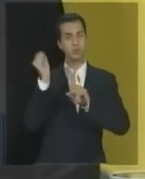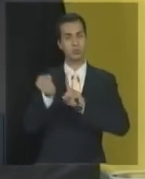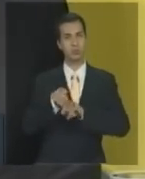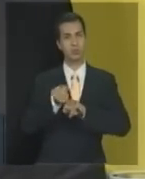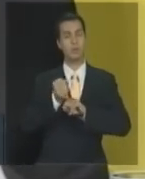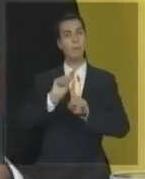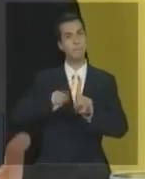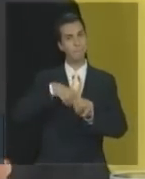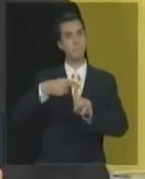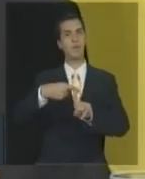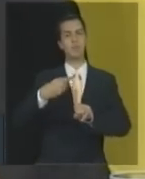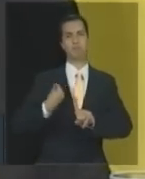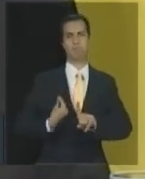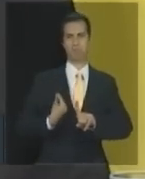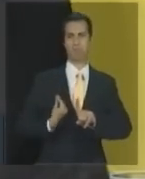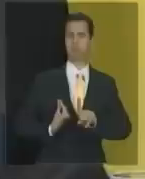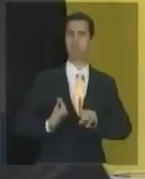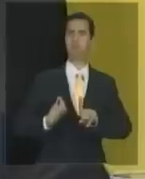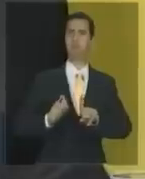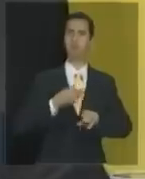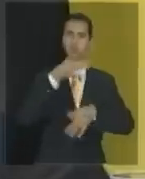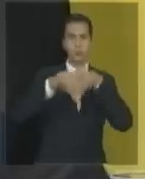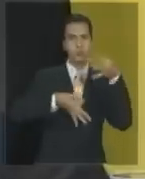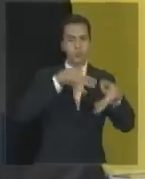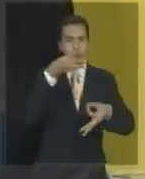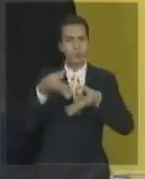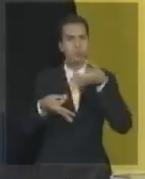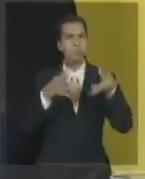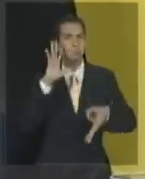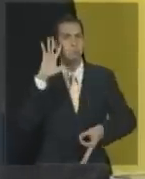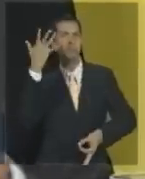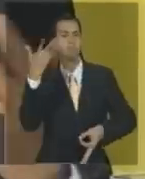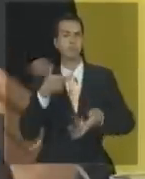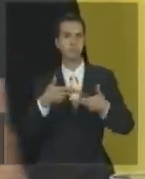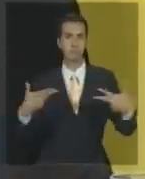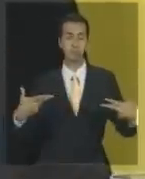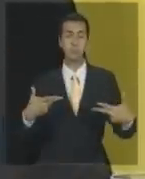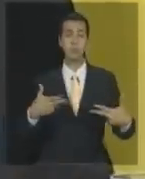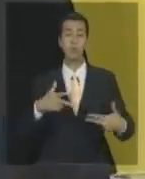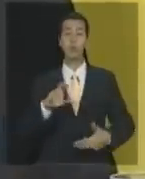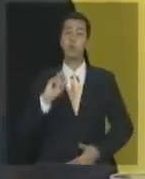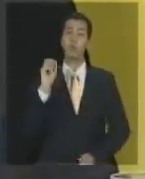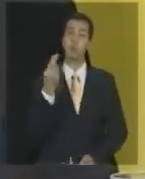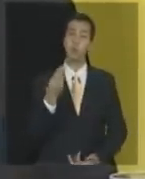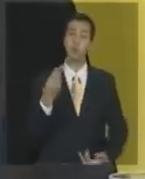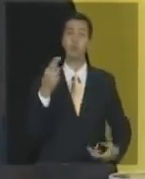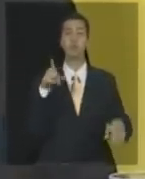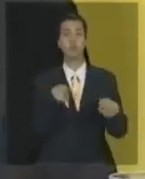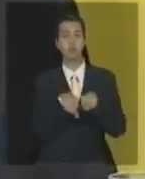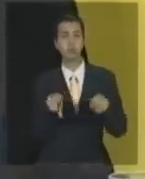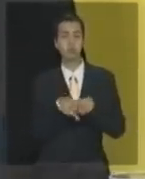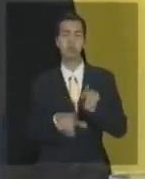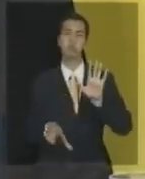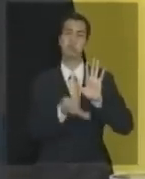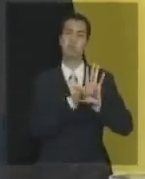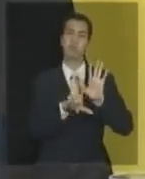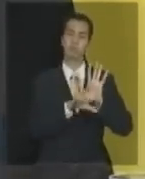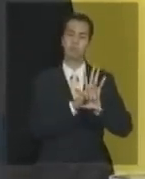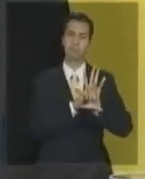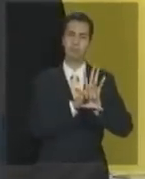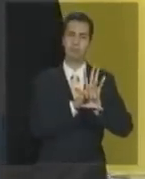civil nas decisões, seja em matéria de legislação,